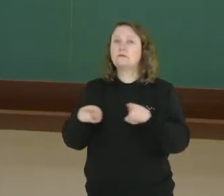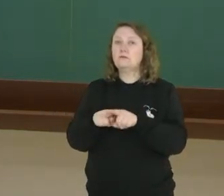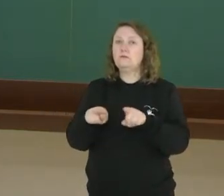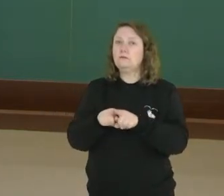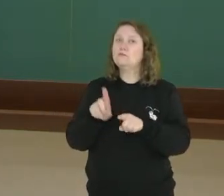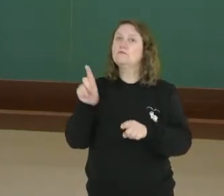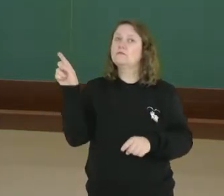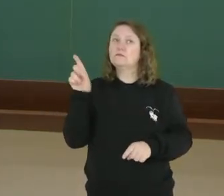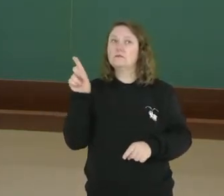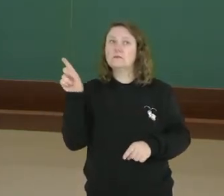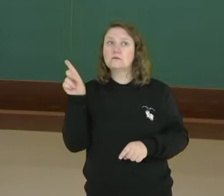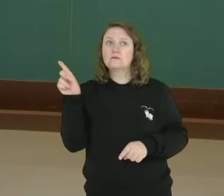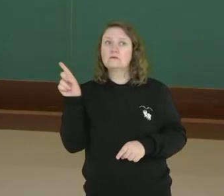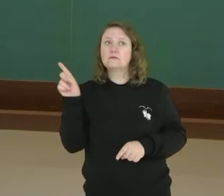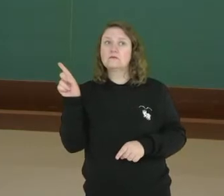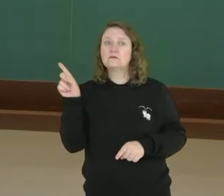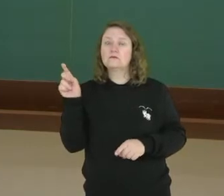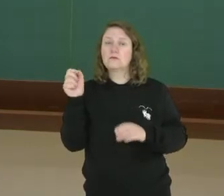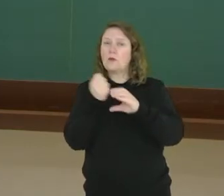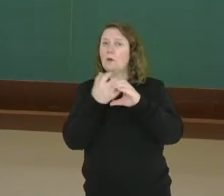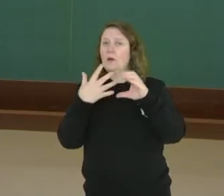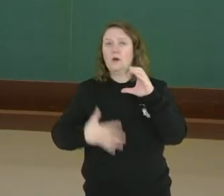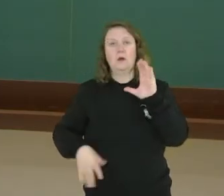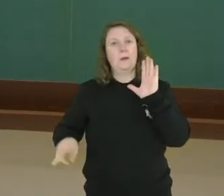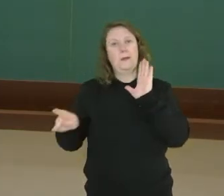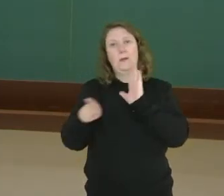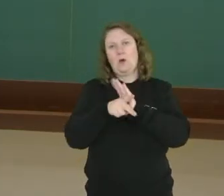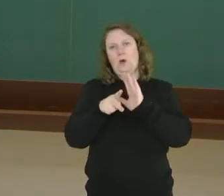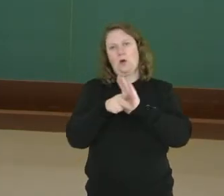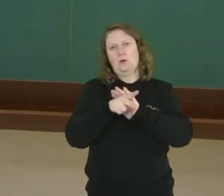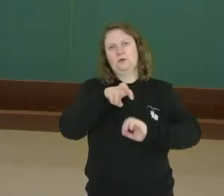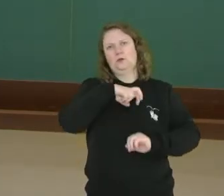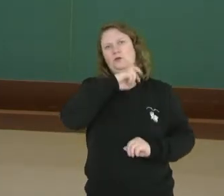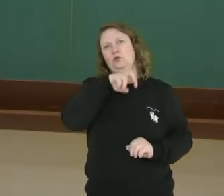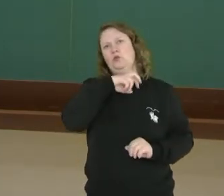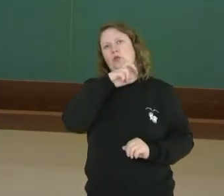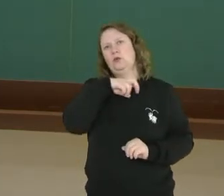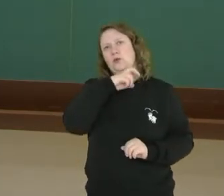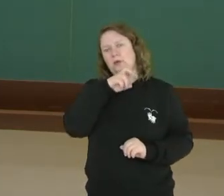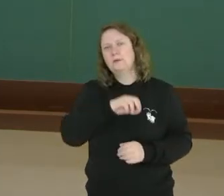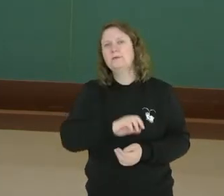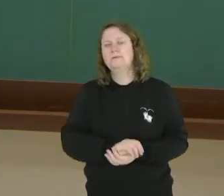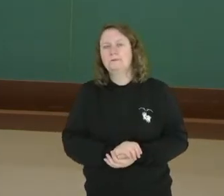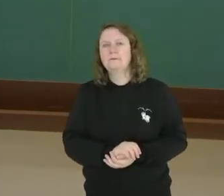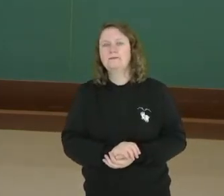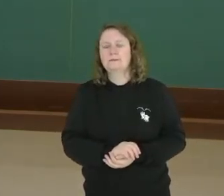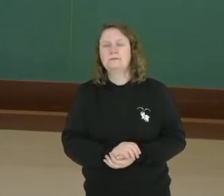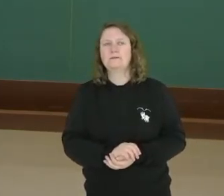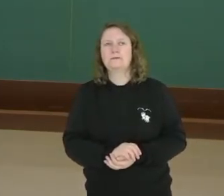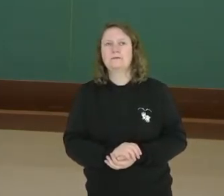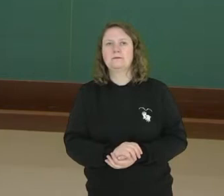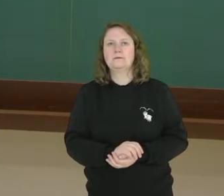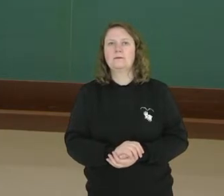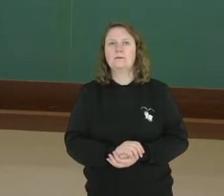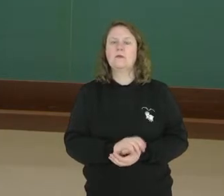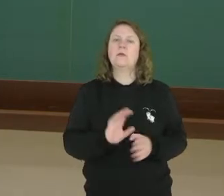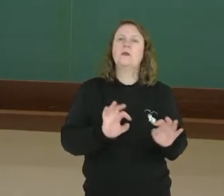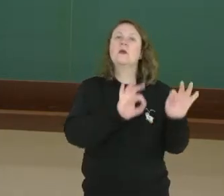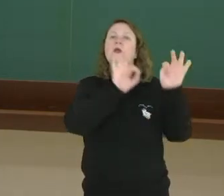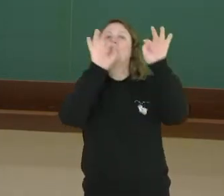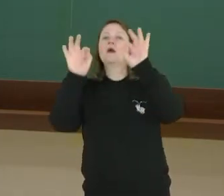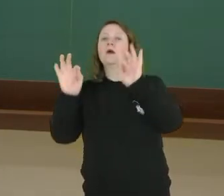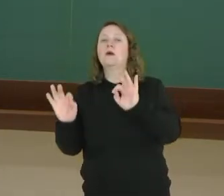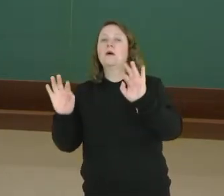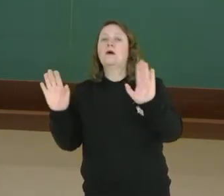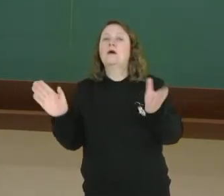escamas, elas são características que permitem elas estarem no ambiente terrestre. Legal? Muito bem, minha gente. Quero